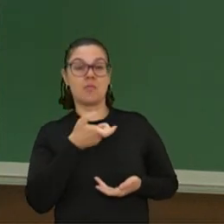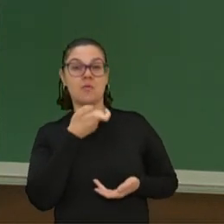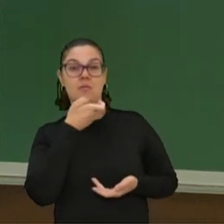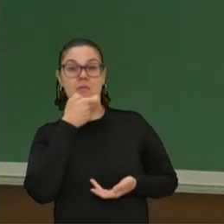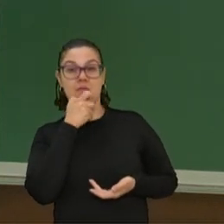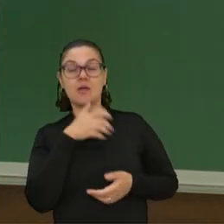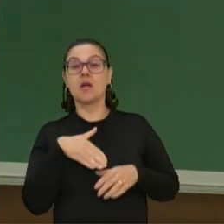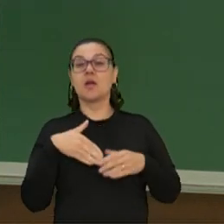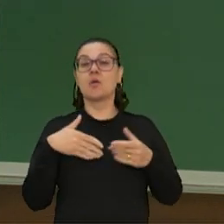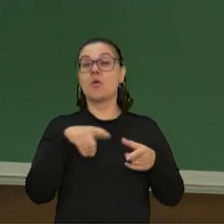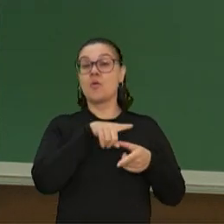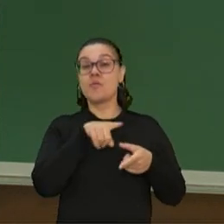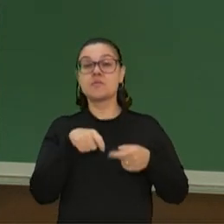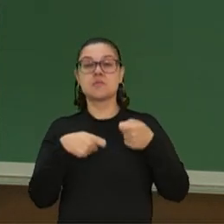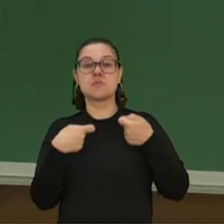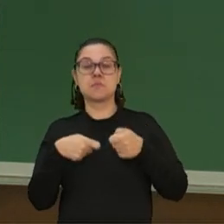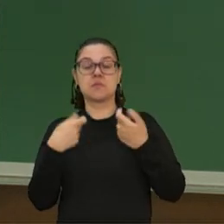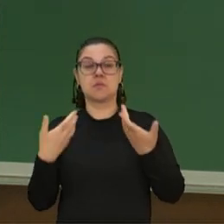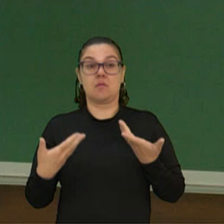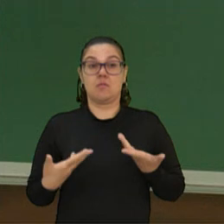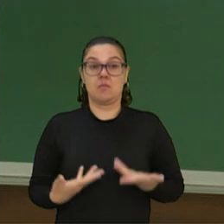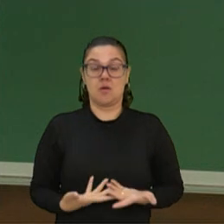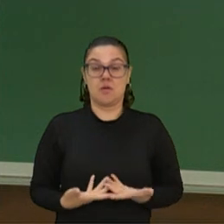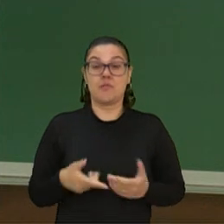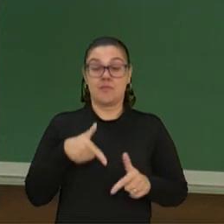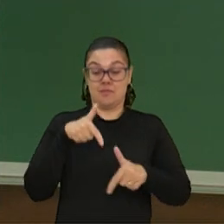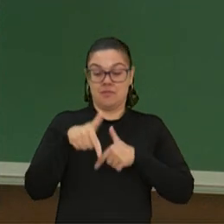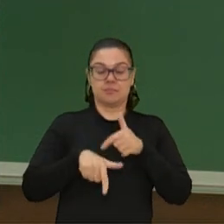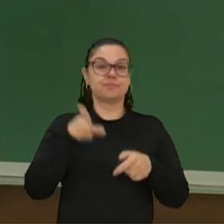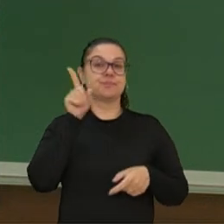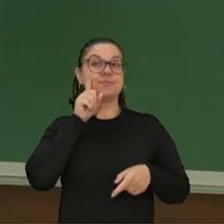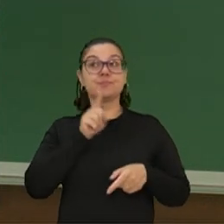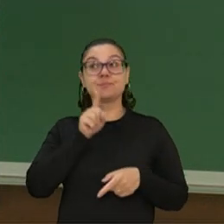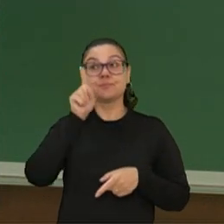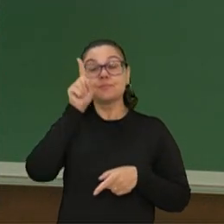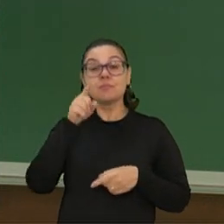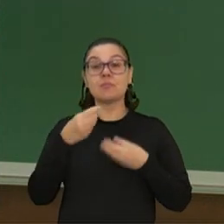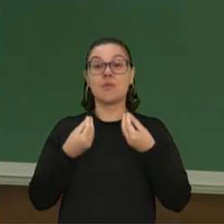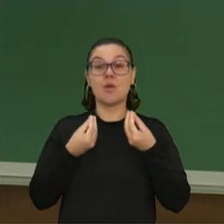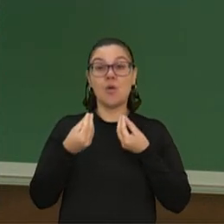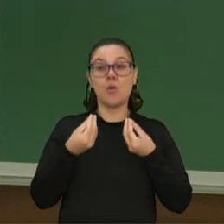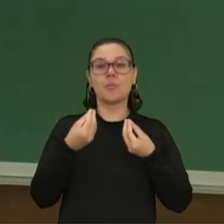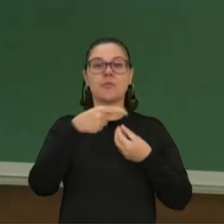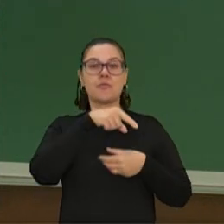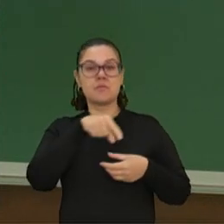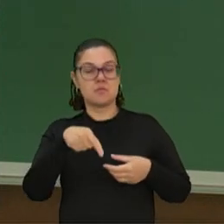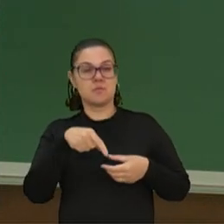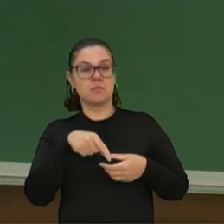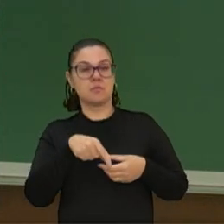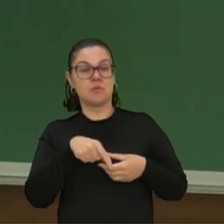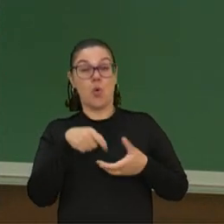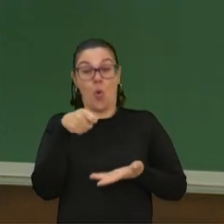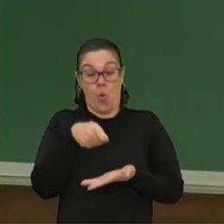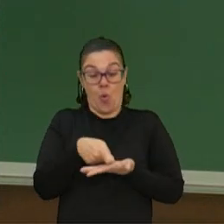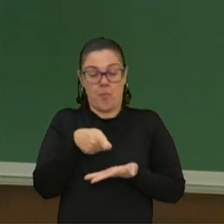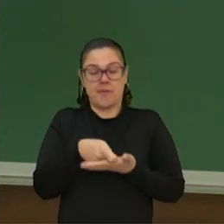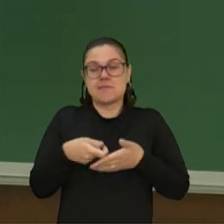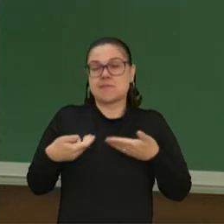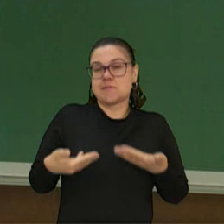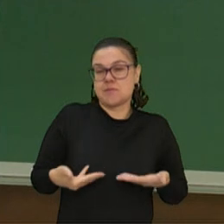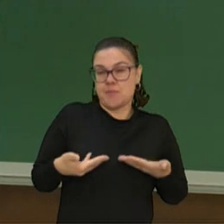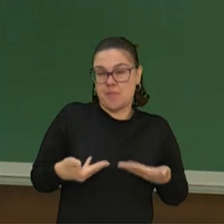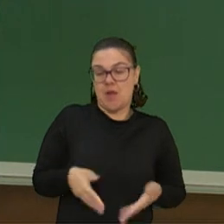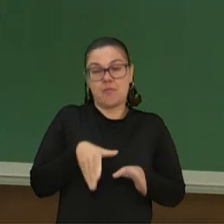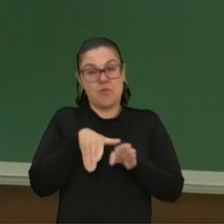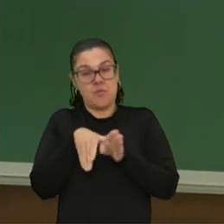inglês. O que vocês acham nesse caso? Se você vai trabalhar lá, você acha que tem que ser o should, uma obrigação leve ou